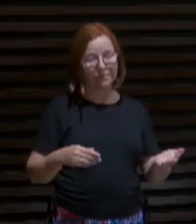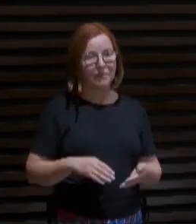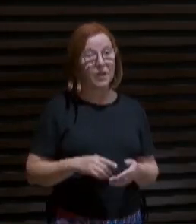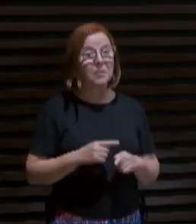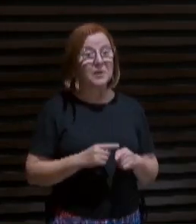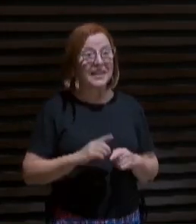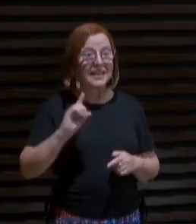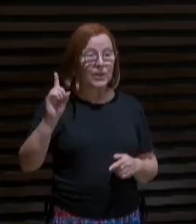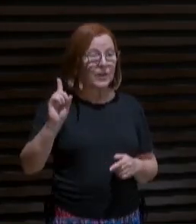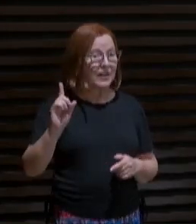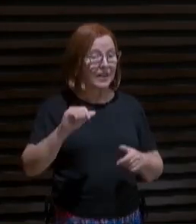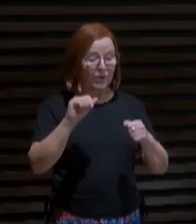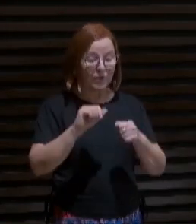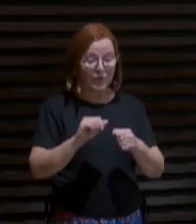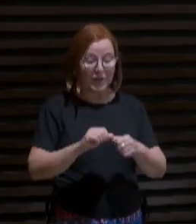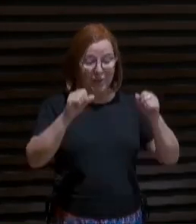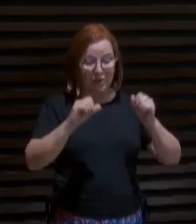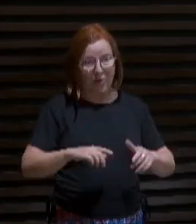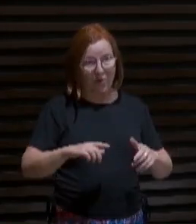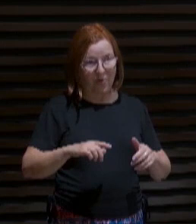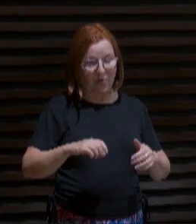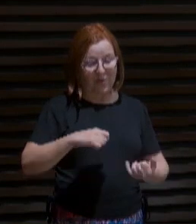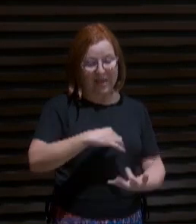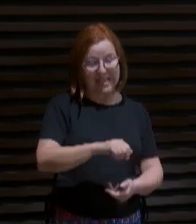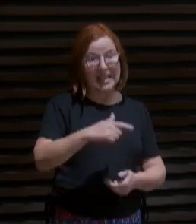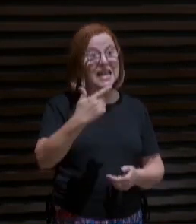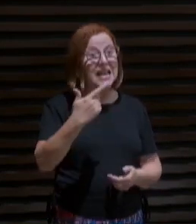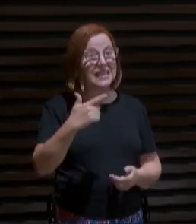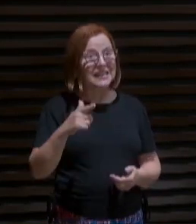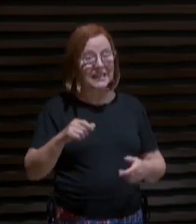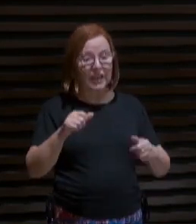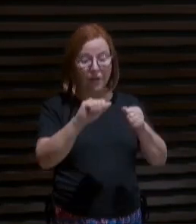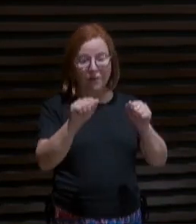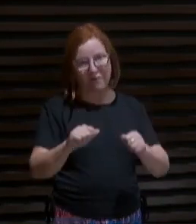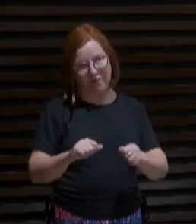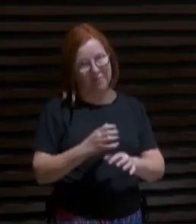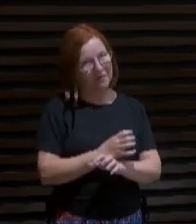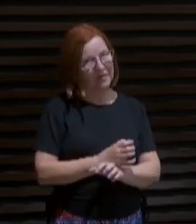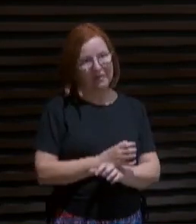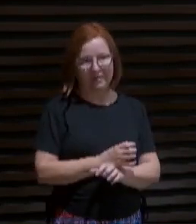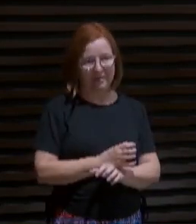Deus não criou a terra sem forma e vazia. Isaías vai dizer isto.